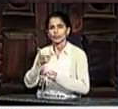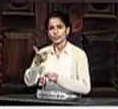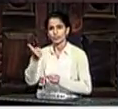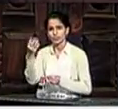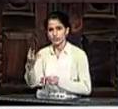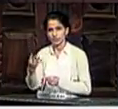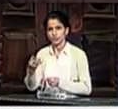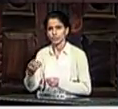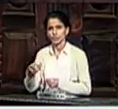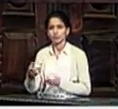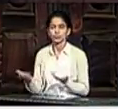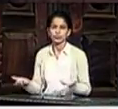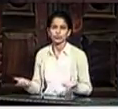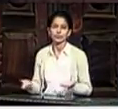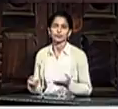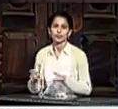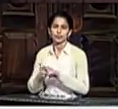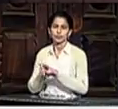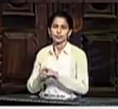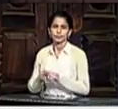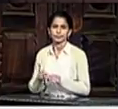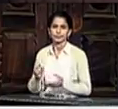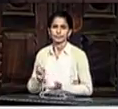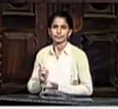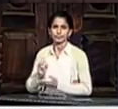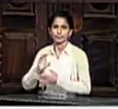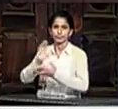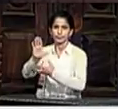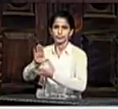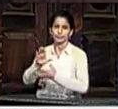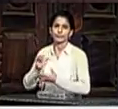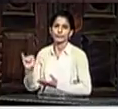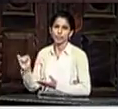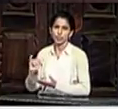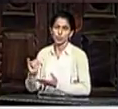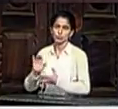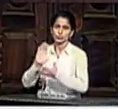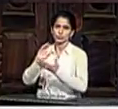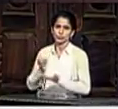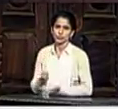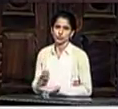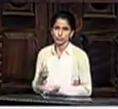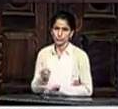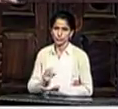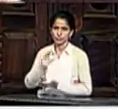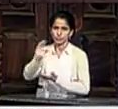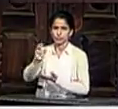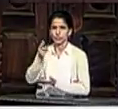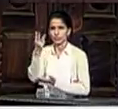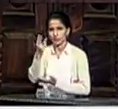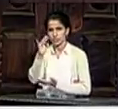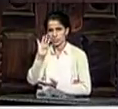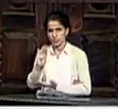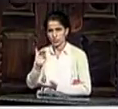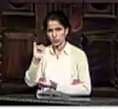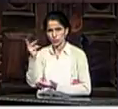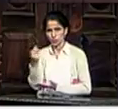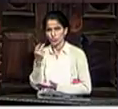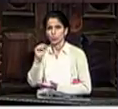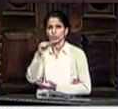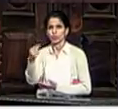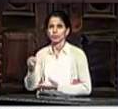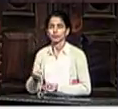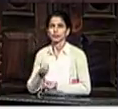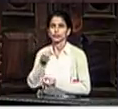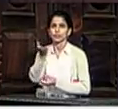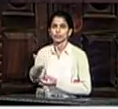bilhões que nós demos de incentivos fiscais, 3 bilhões foram